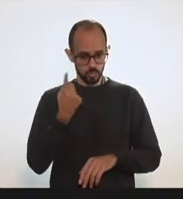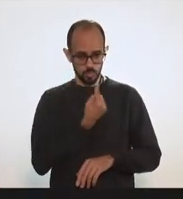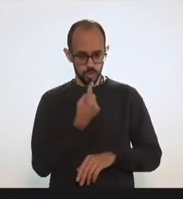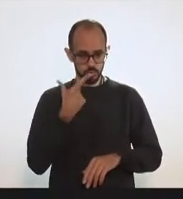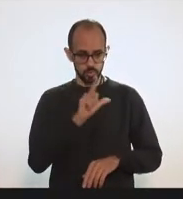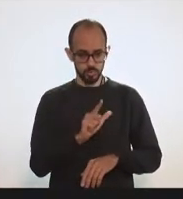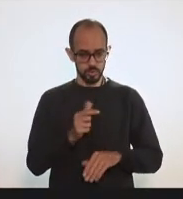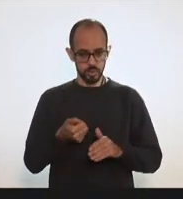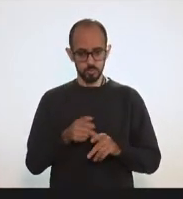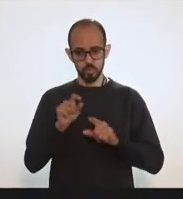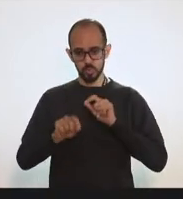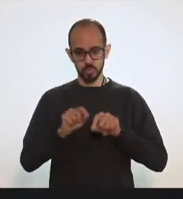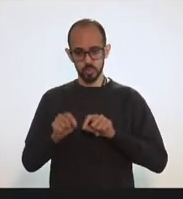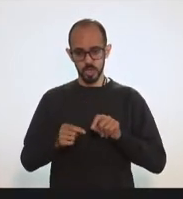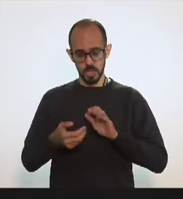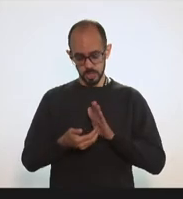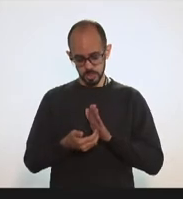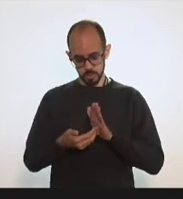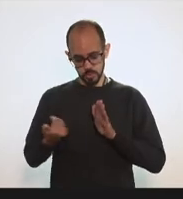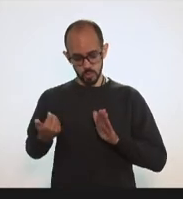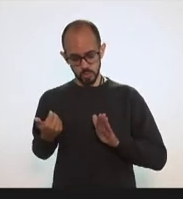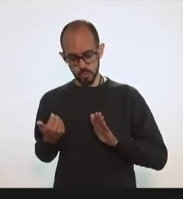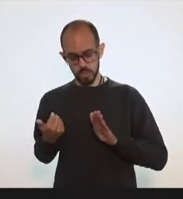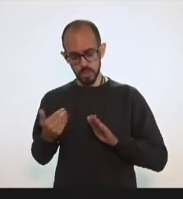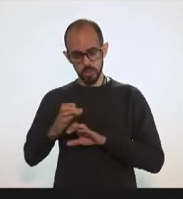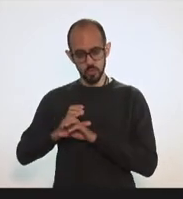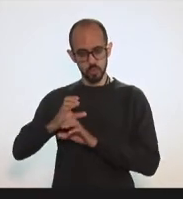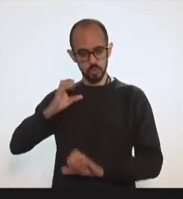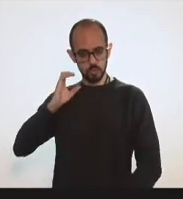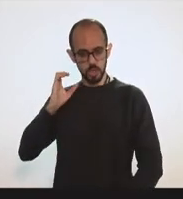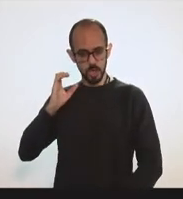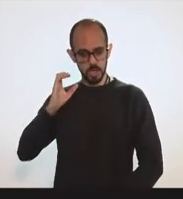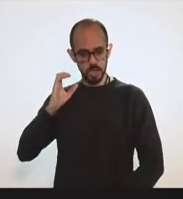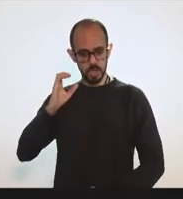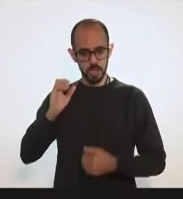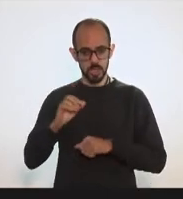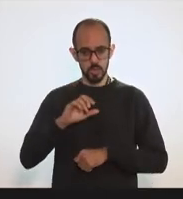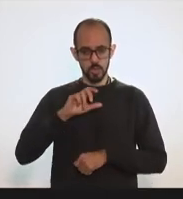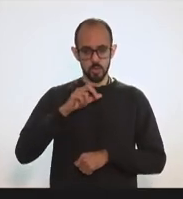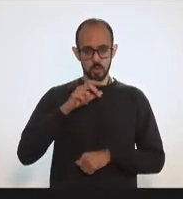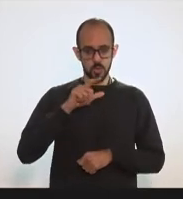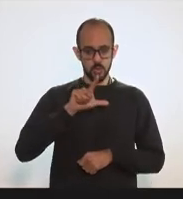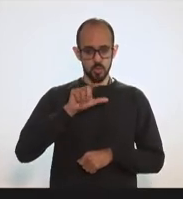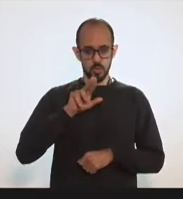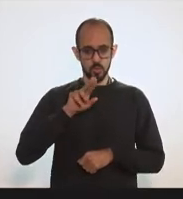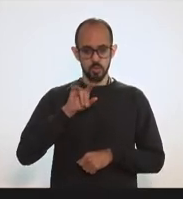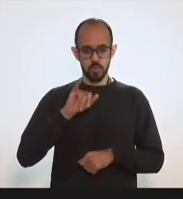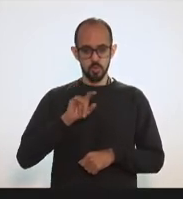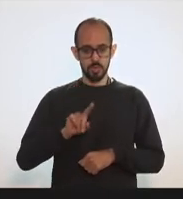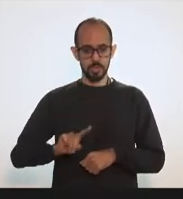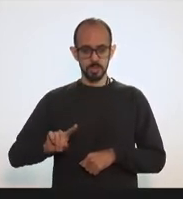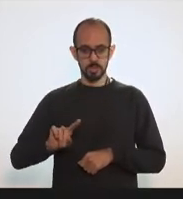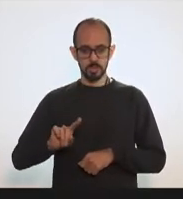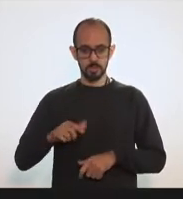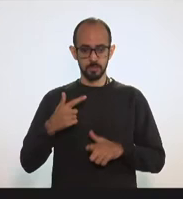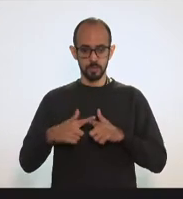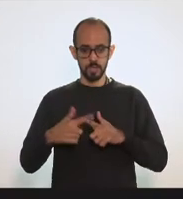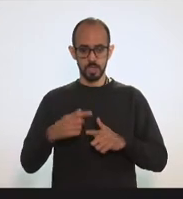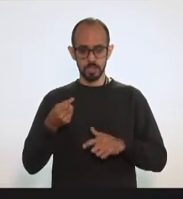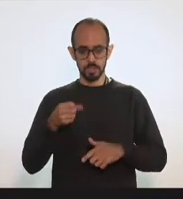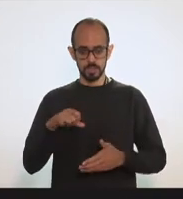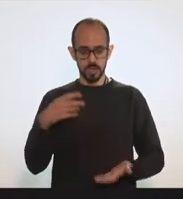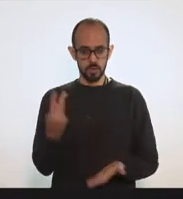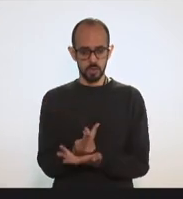também o engenheiro, se não me engano, ele era engenheiro até júnior, o Luiz Felipe Pondé, porque se houve um incêndio, houve um